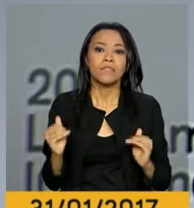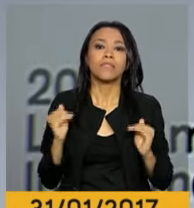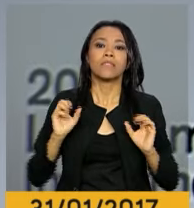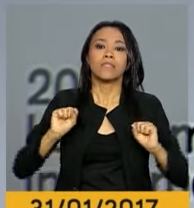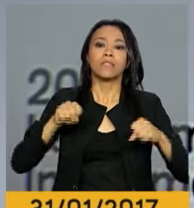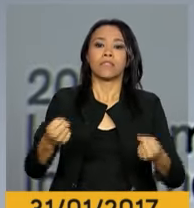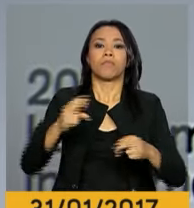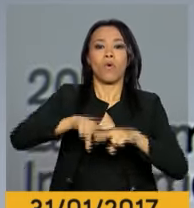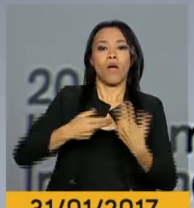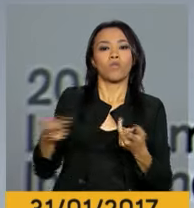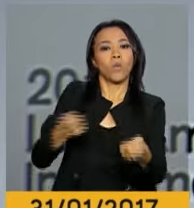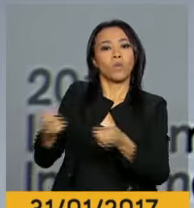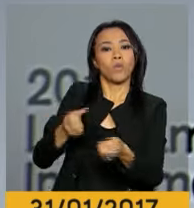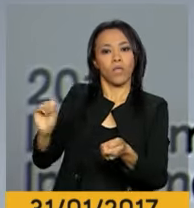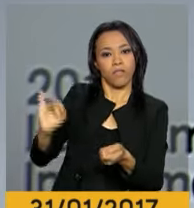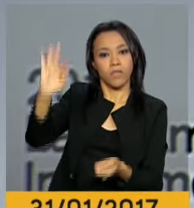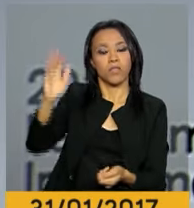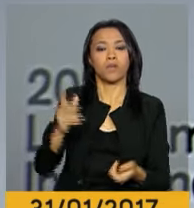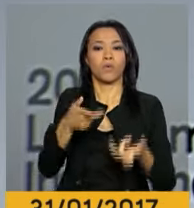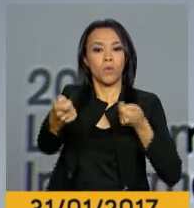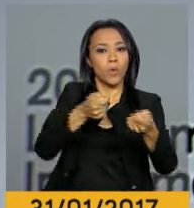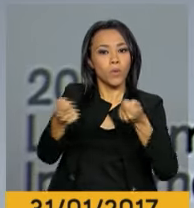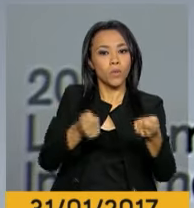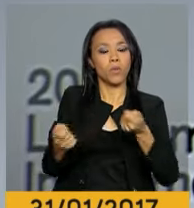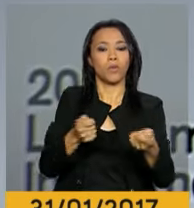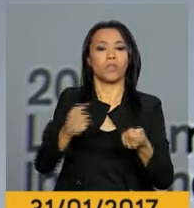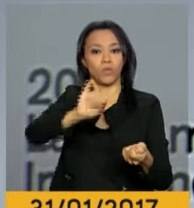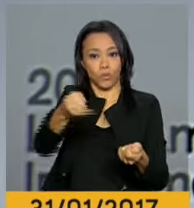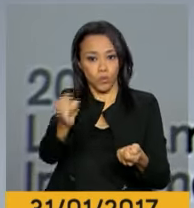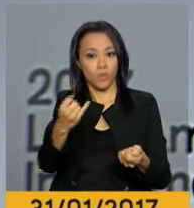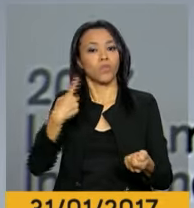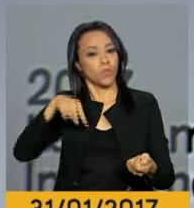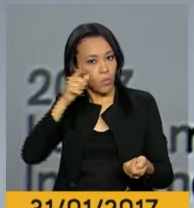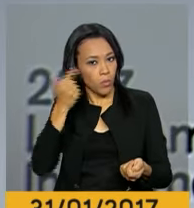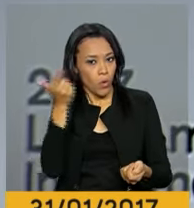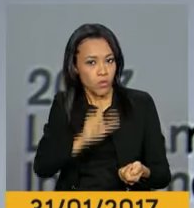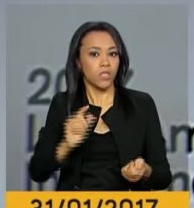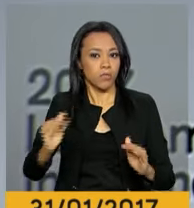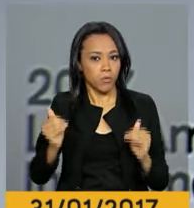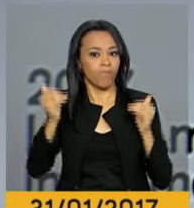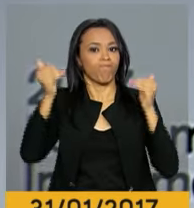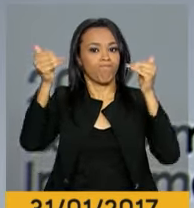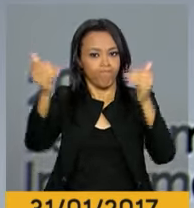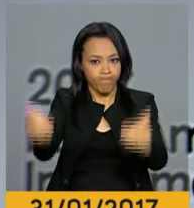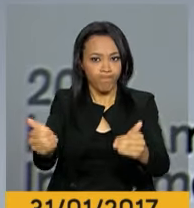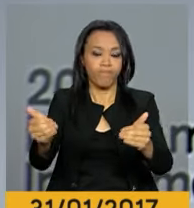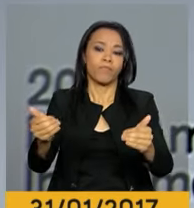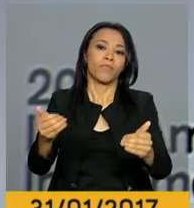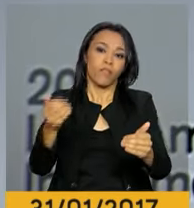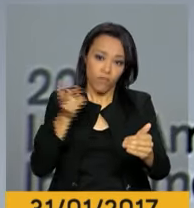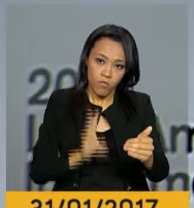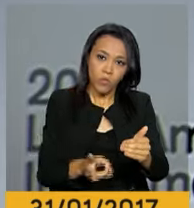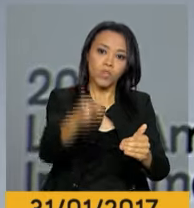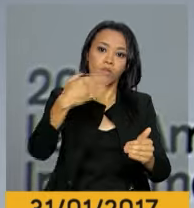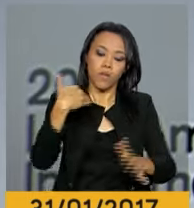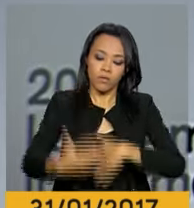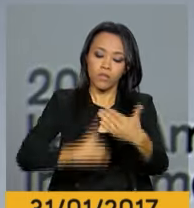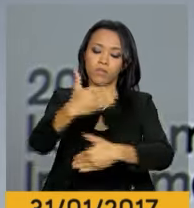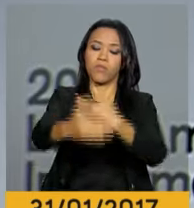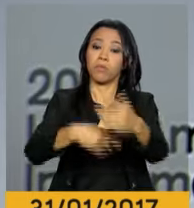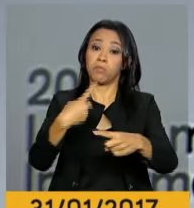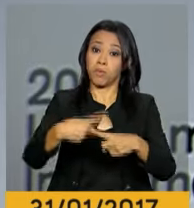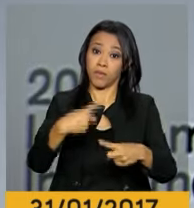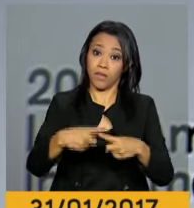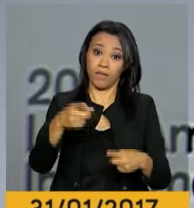da queda do juros não é Eh vamos começar a obter o crescimento embora no crescimento vocês sabem que